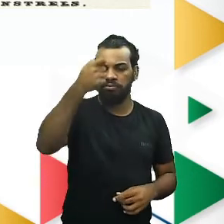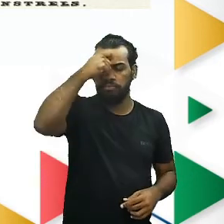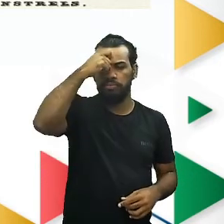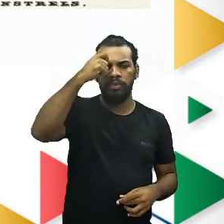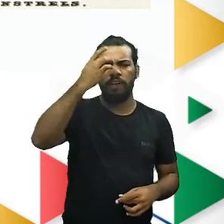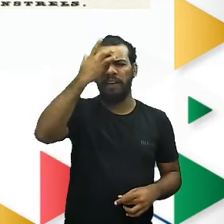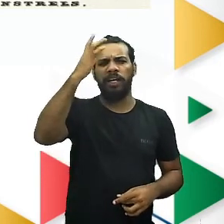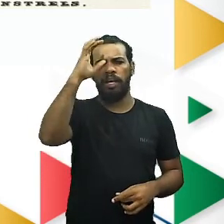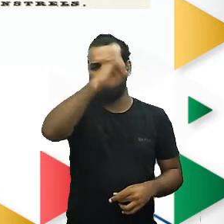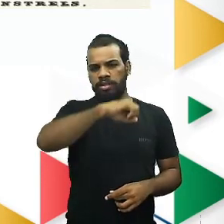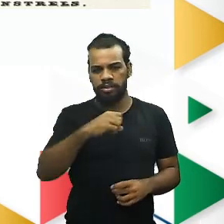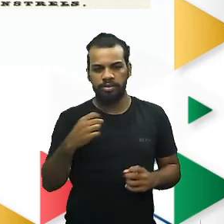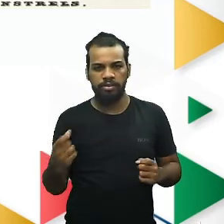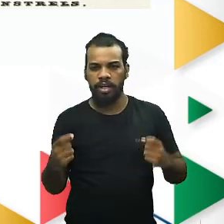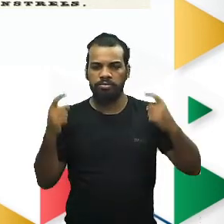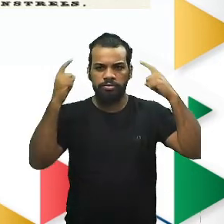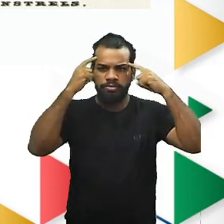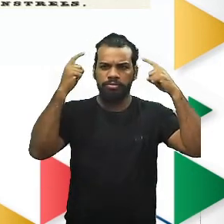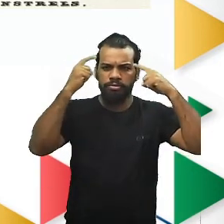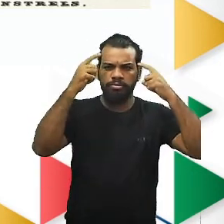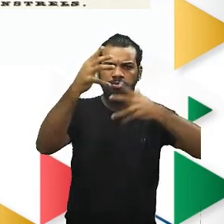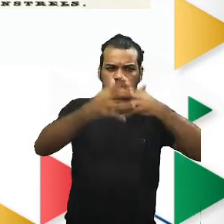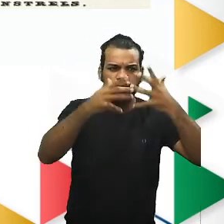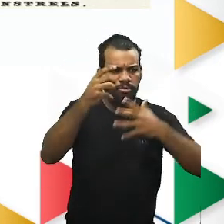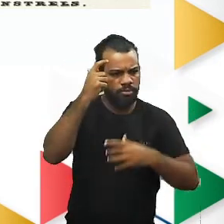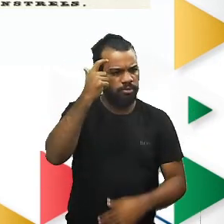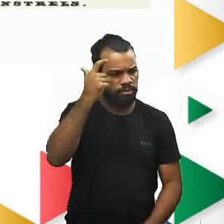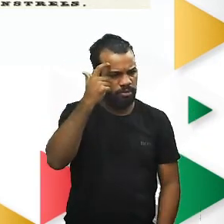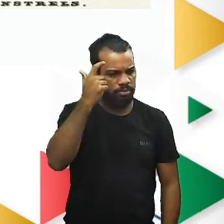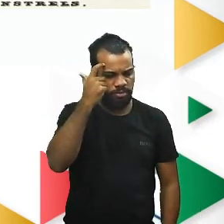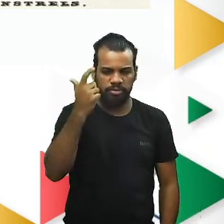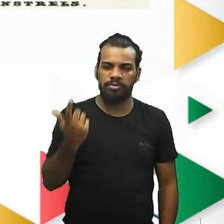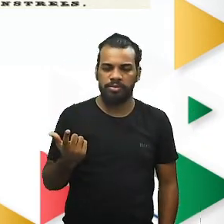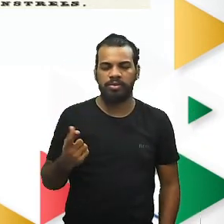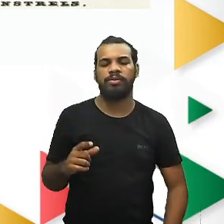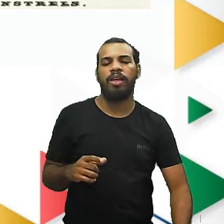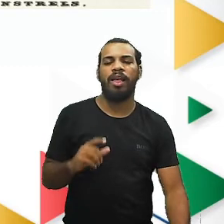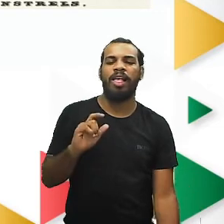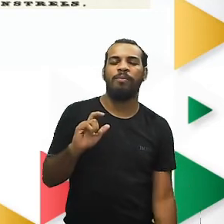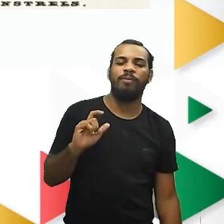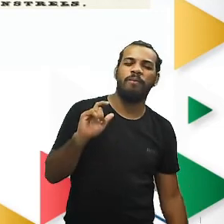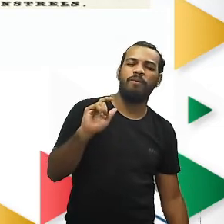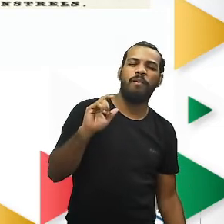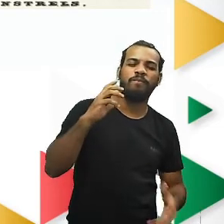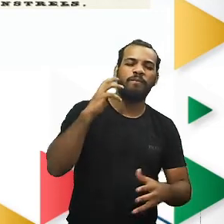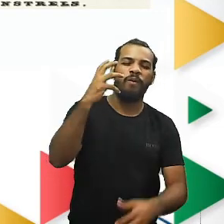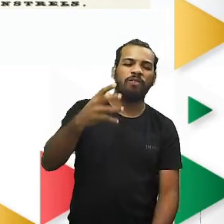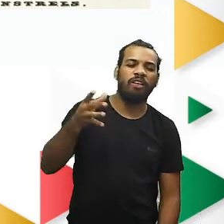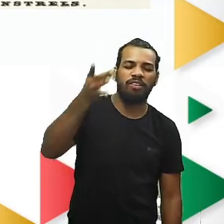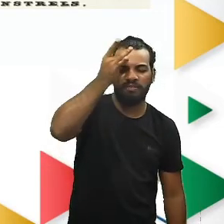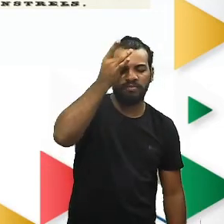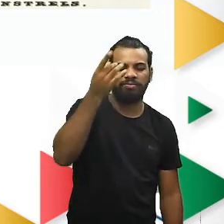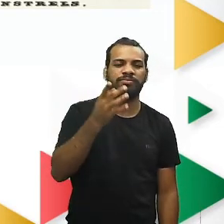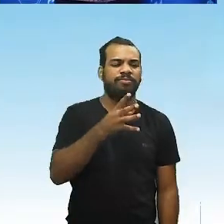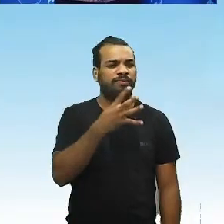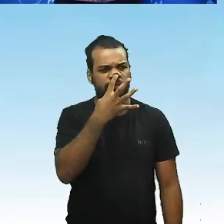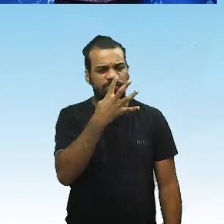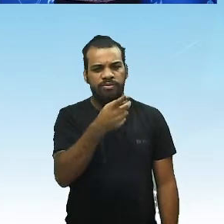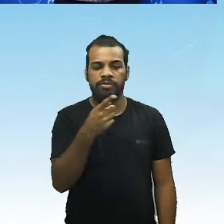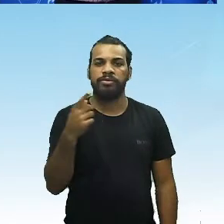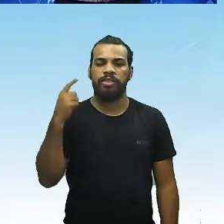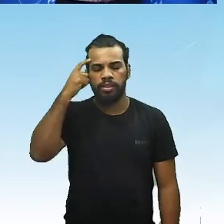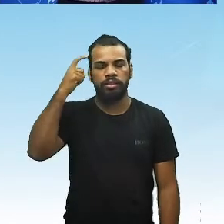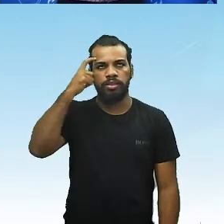de aprender e fica grudada assim na... Quando a gente fala assim, música chicletinho, é porque aquela música, sabe, que quando a gente escuta, fica na nossa cabeça, a gente não